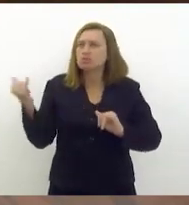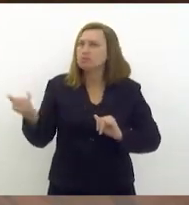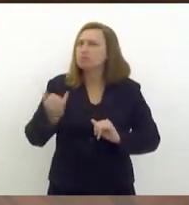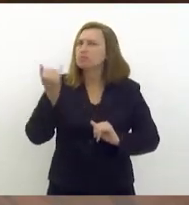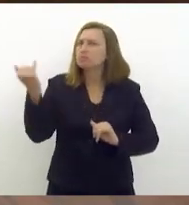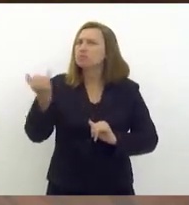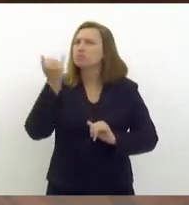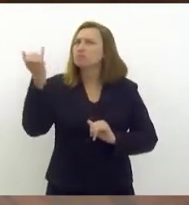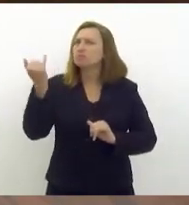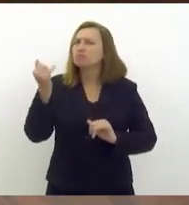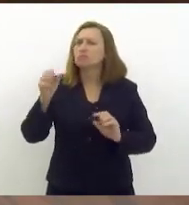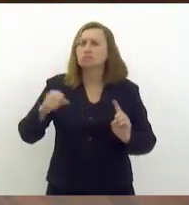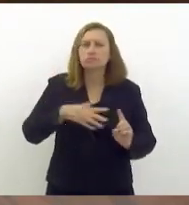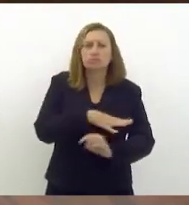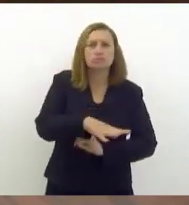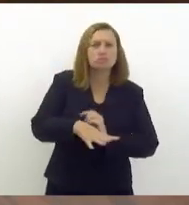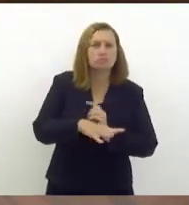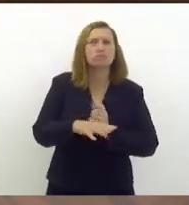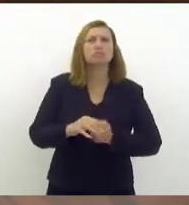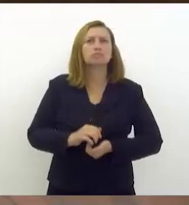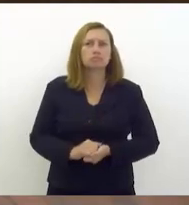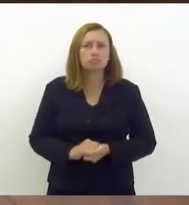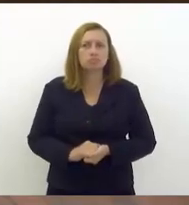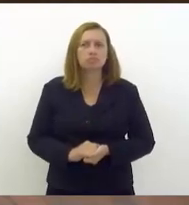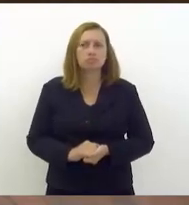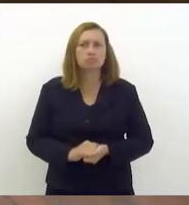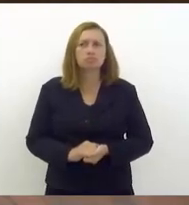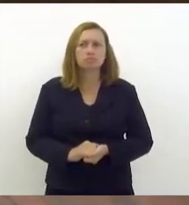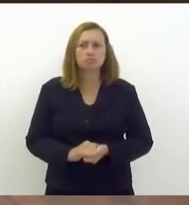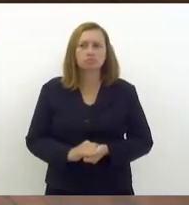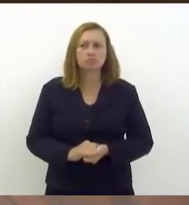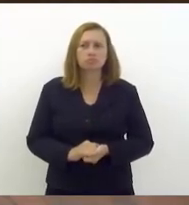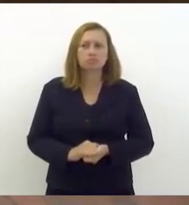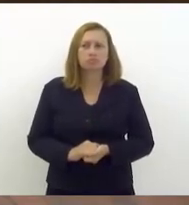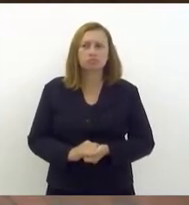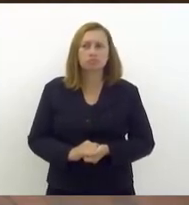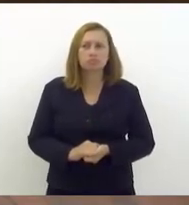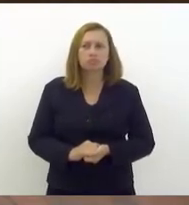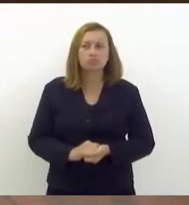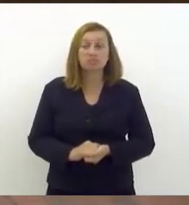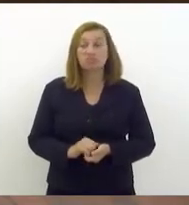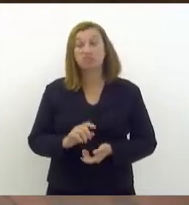para a sociedade carioca e ao mesmo tempo lamentável